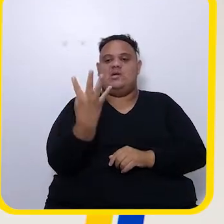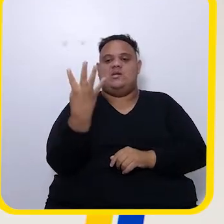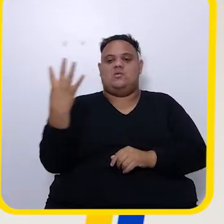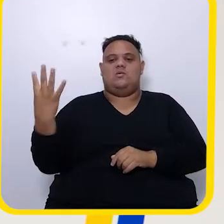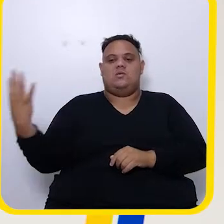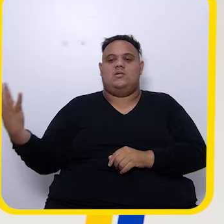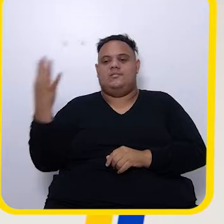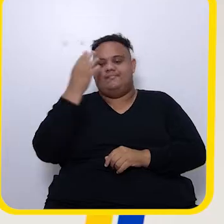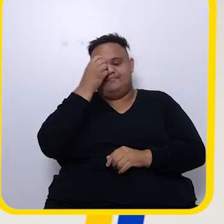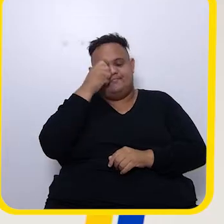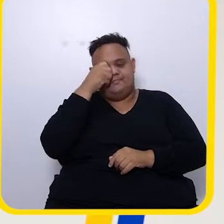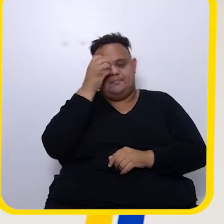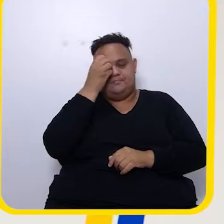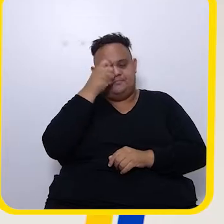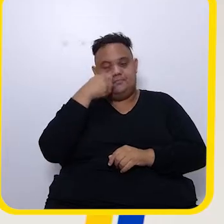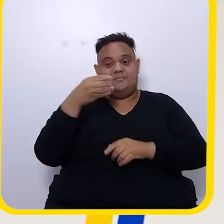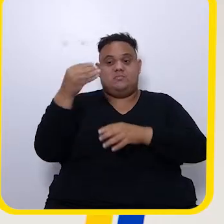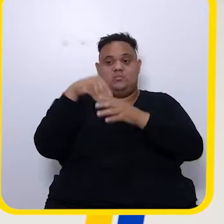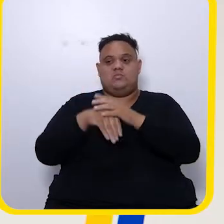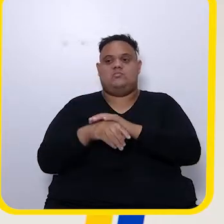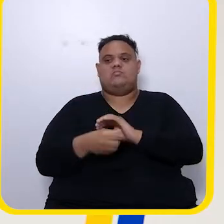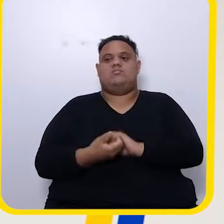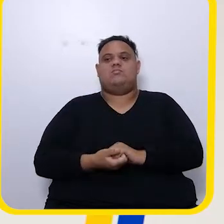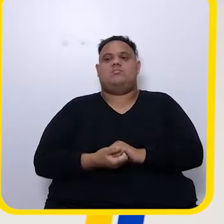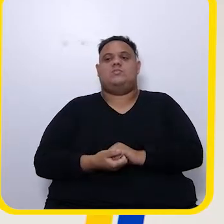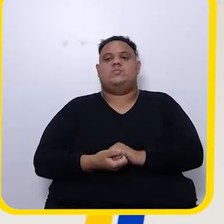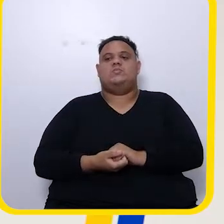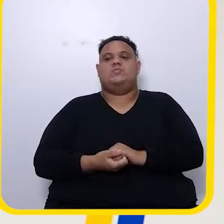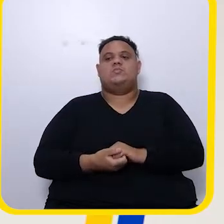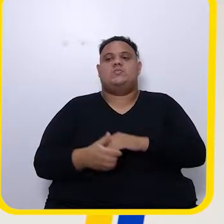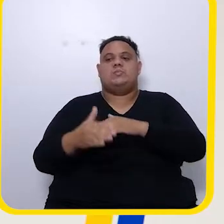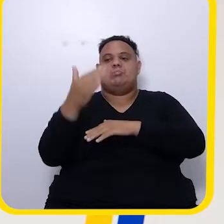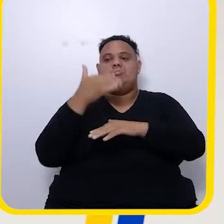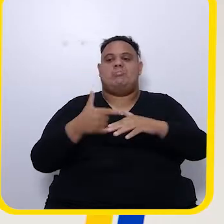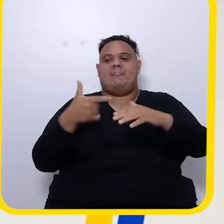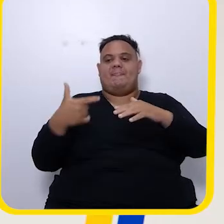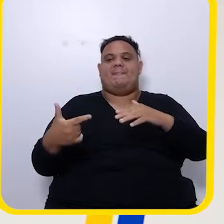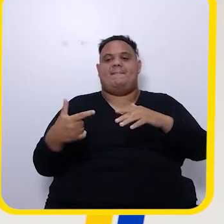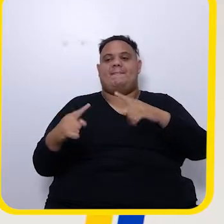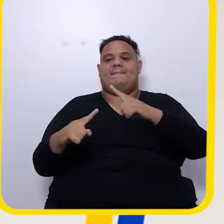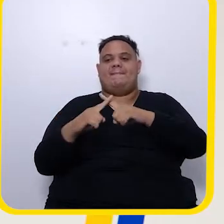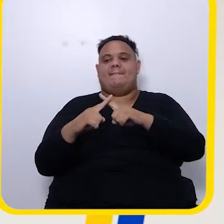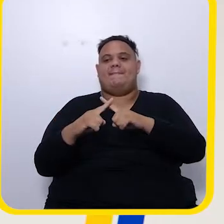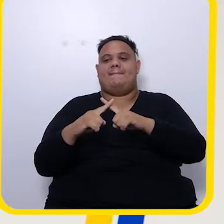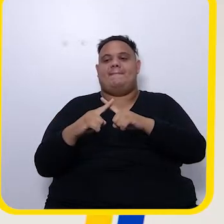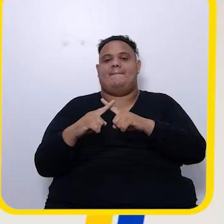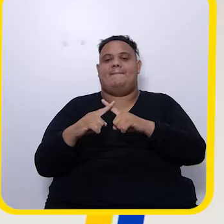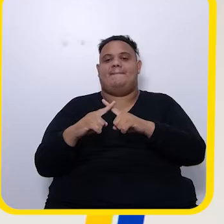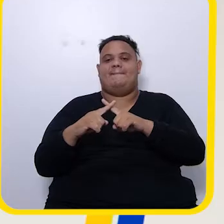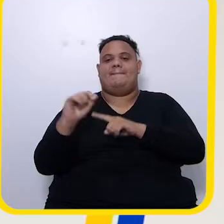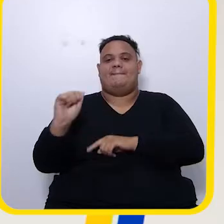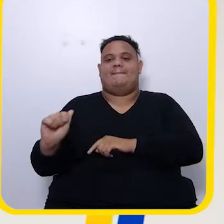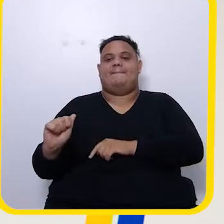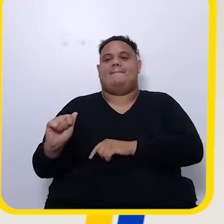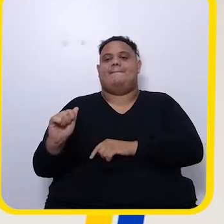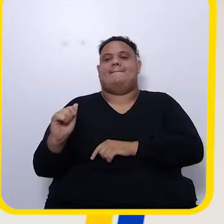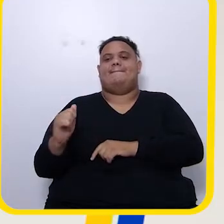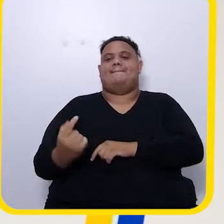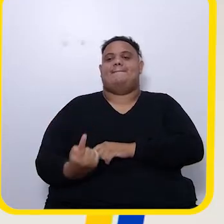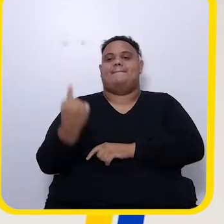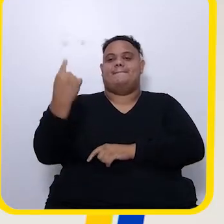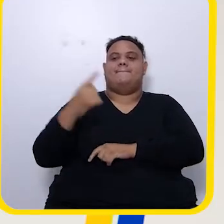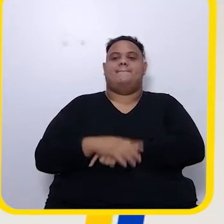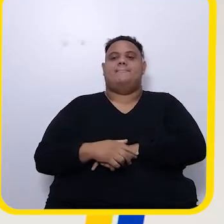1.444. Coloco ele lá dentro do radical. Embaixo, duas vezes a. O valor do A é 1. Então, vamos